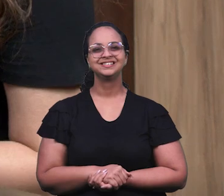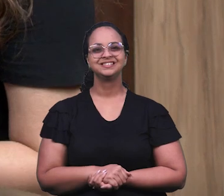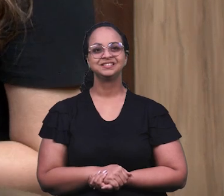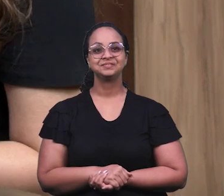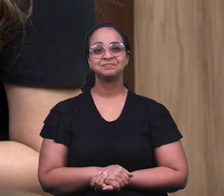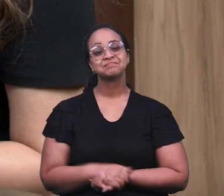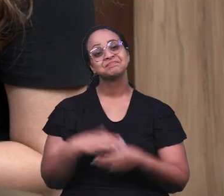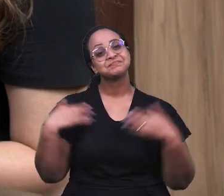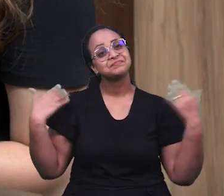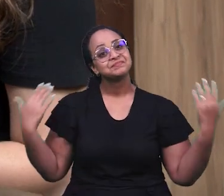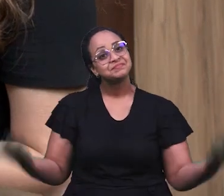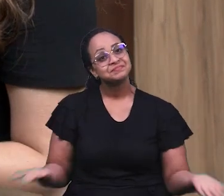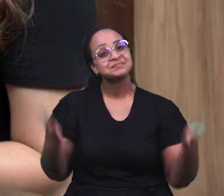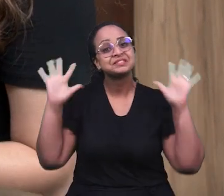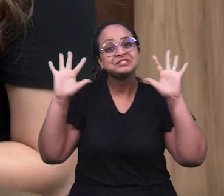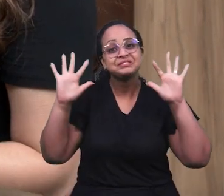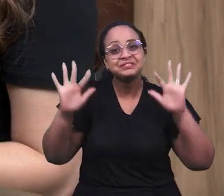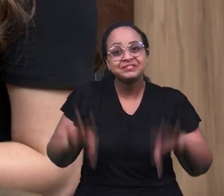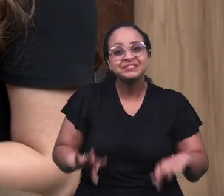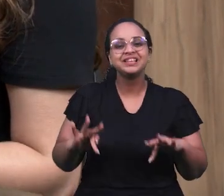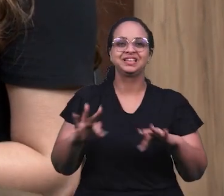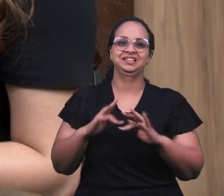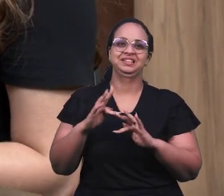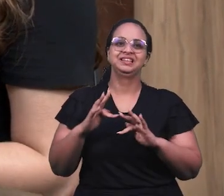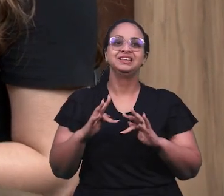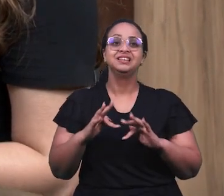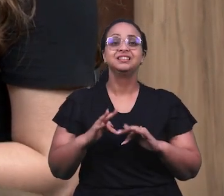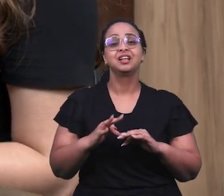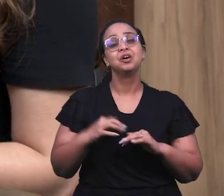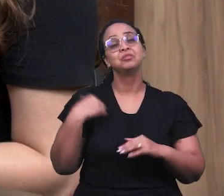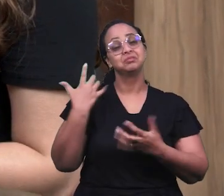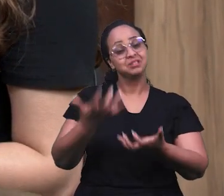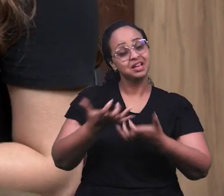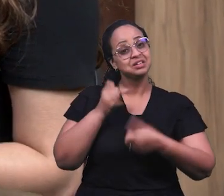gente se encerra nosso programa e esperamos os irmãos